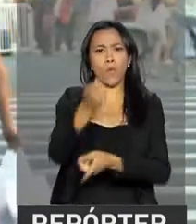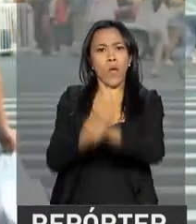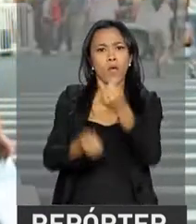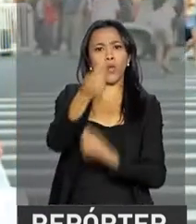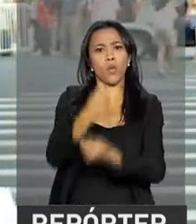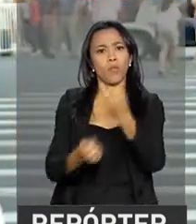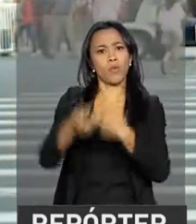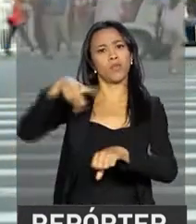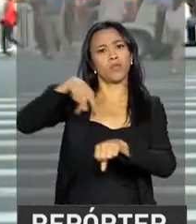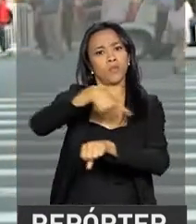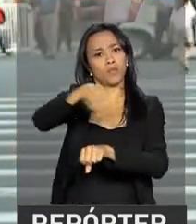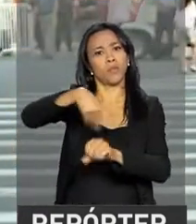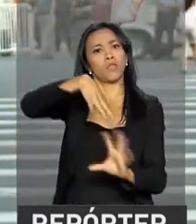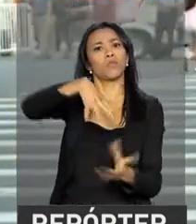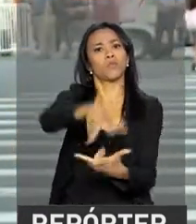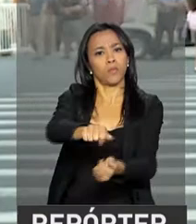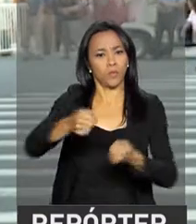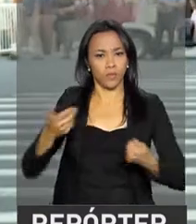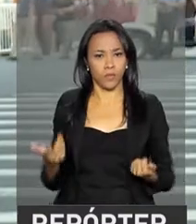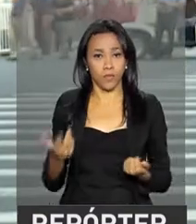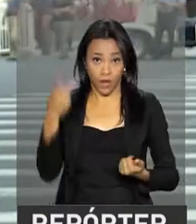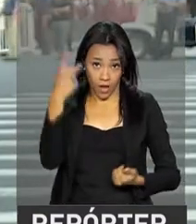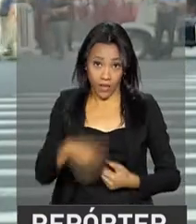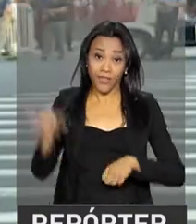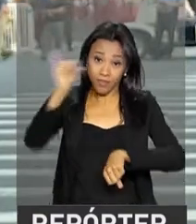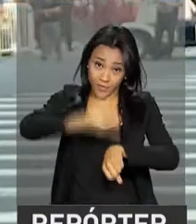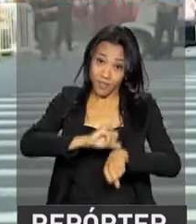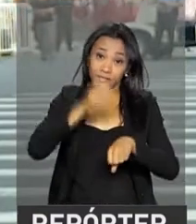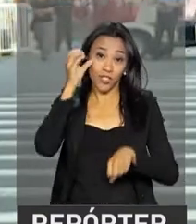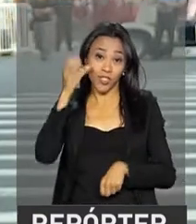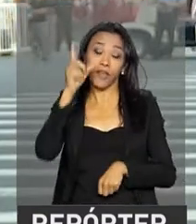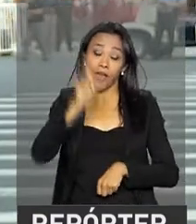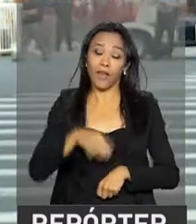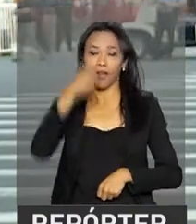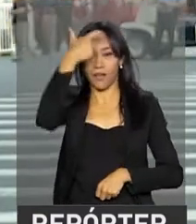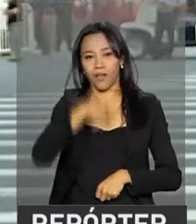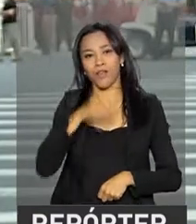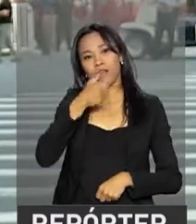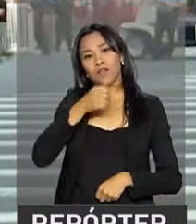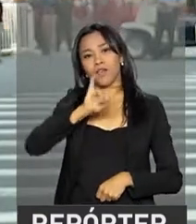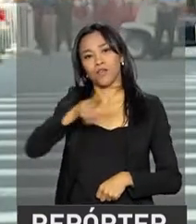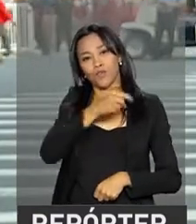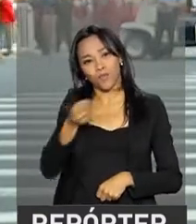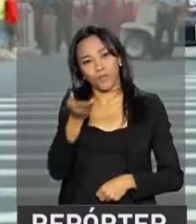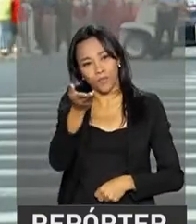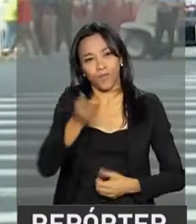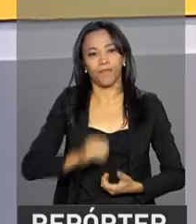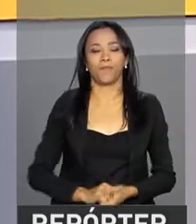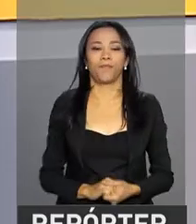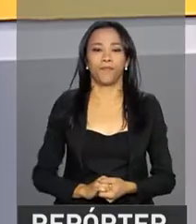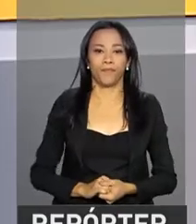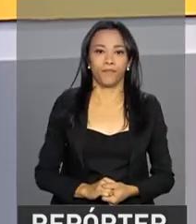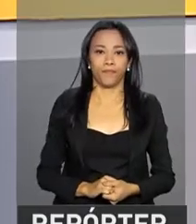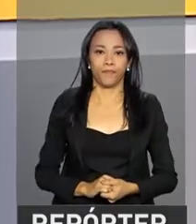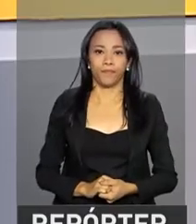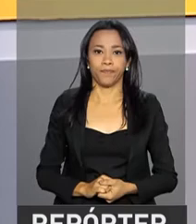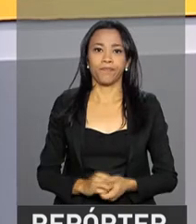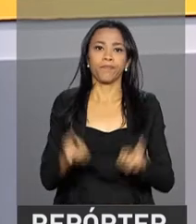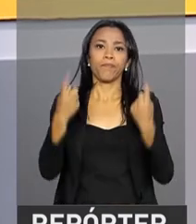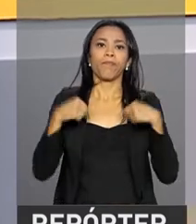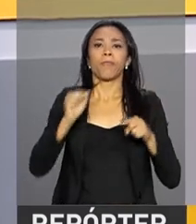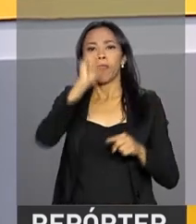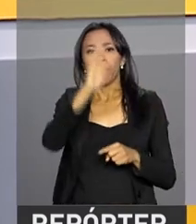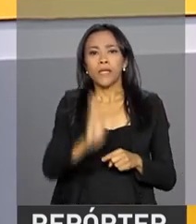desenvolvimento do mundo de pequim na china joão pedro neto pra tv nbr o